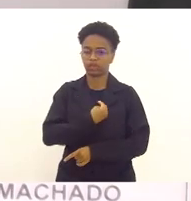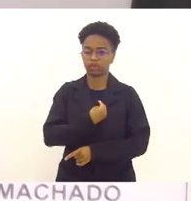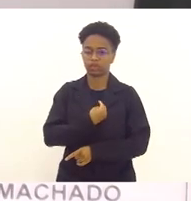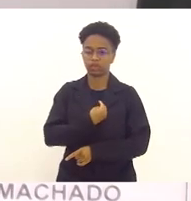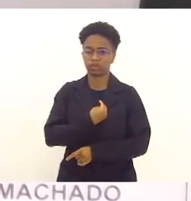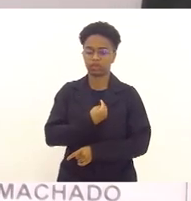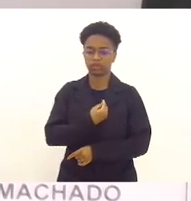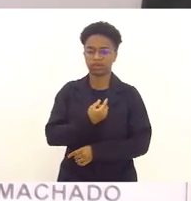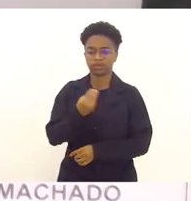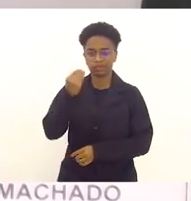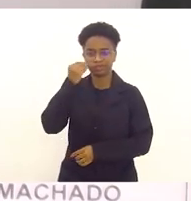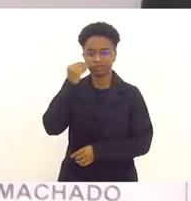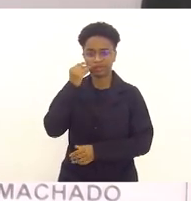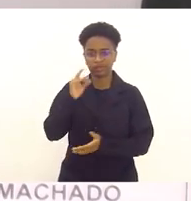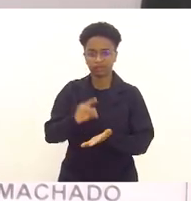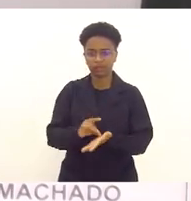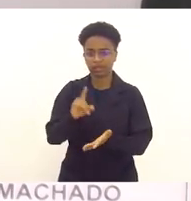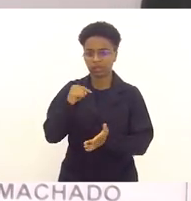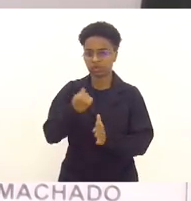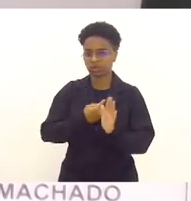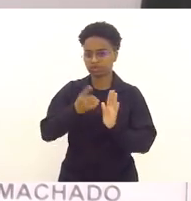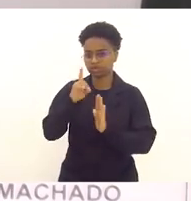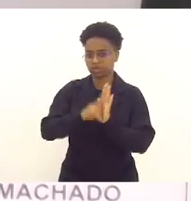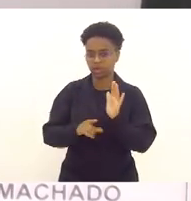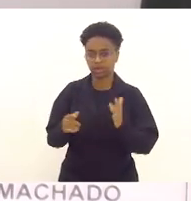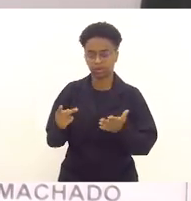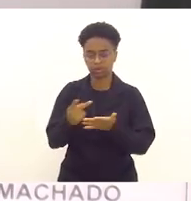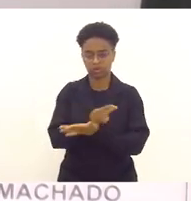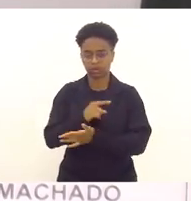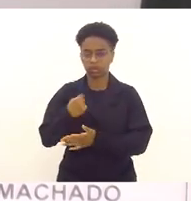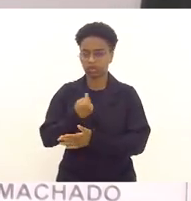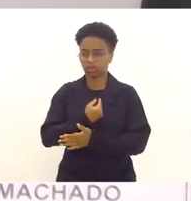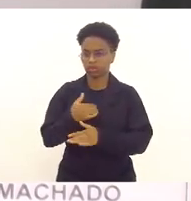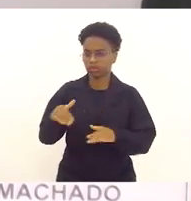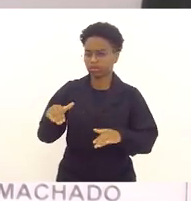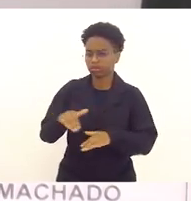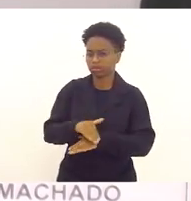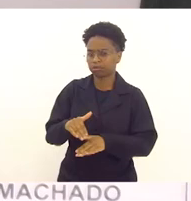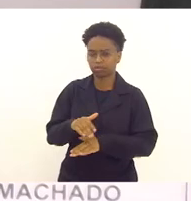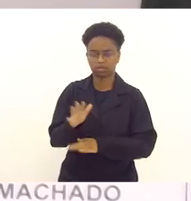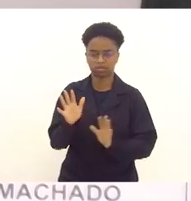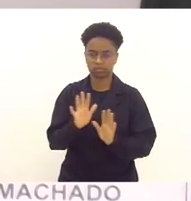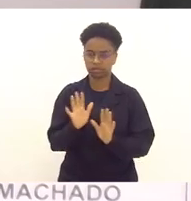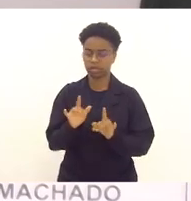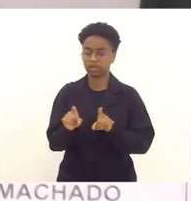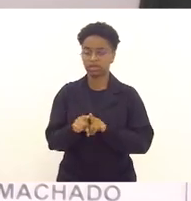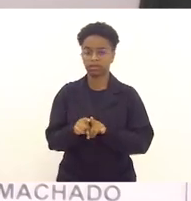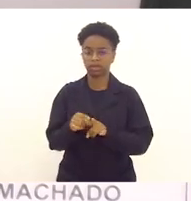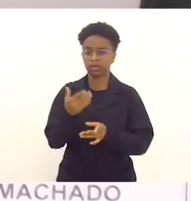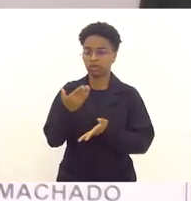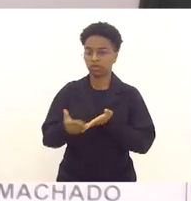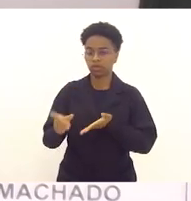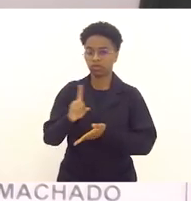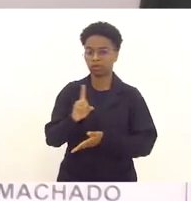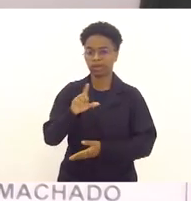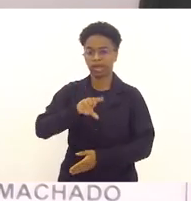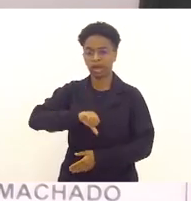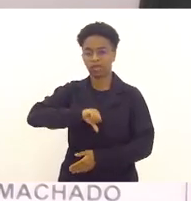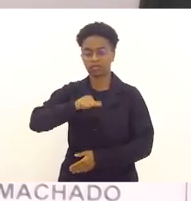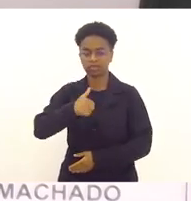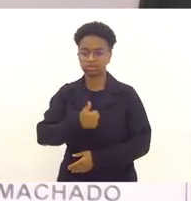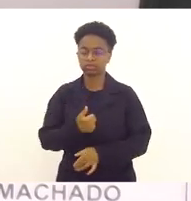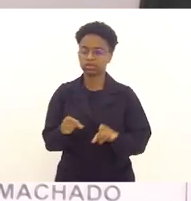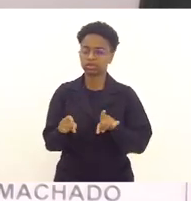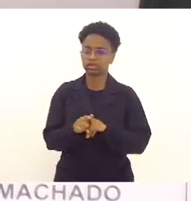fazer valer o nosso direito não abaixamos a cabeça não percamos a nossa autoestima não